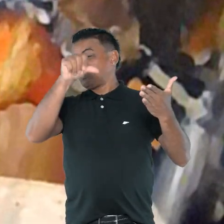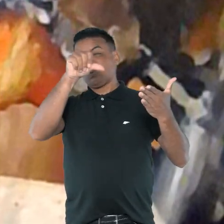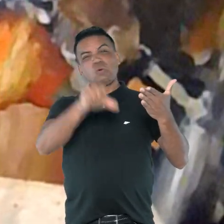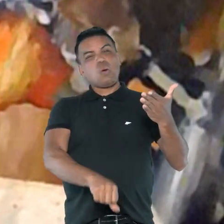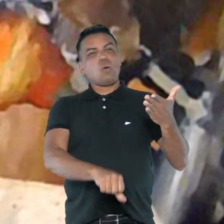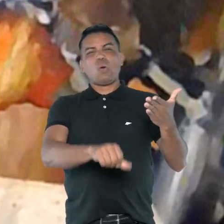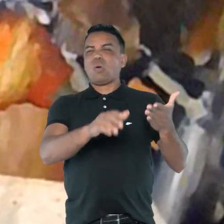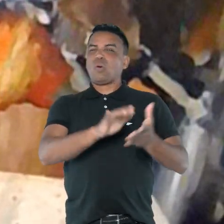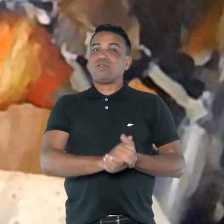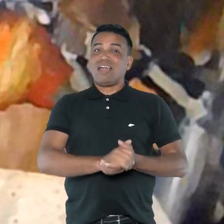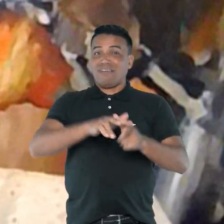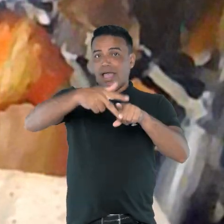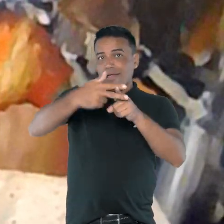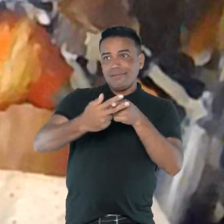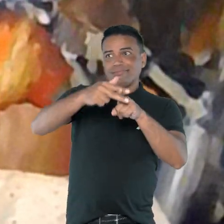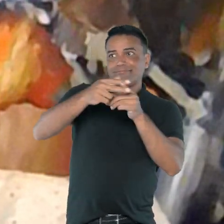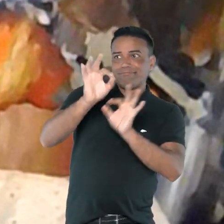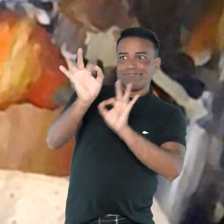vai refazendo.